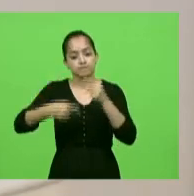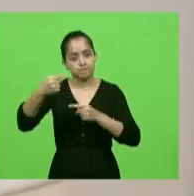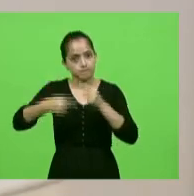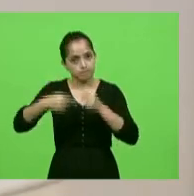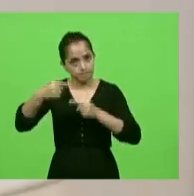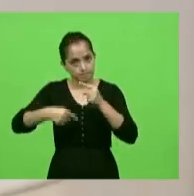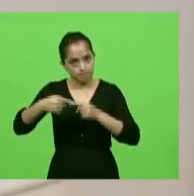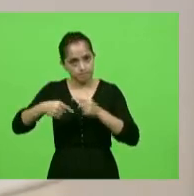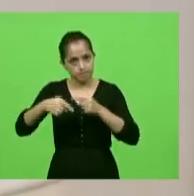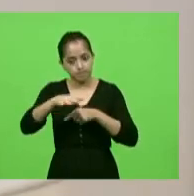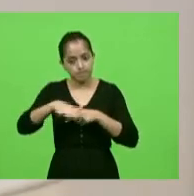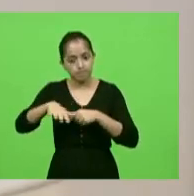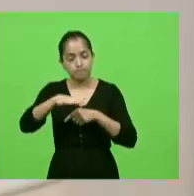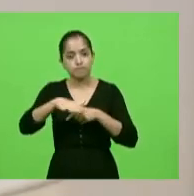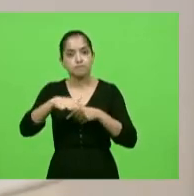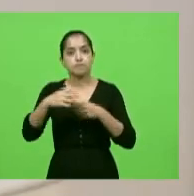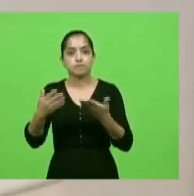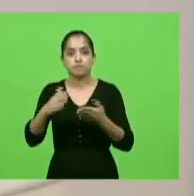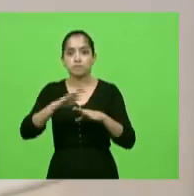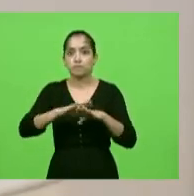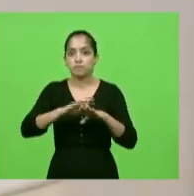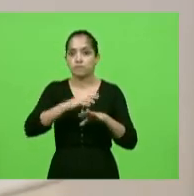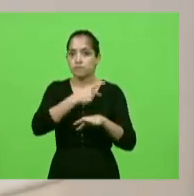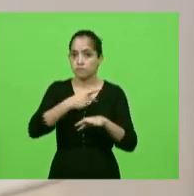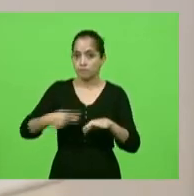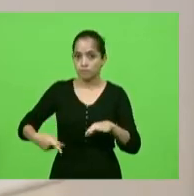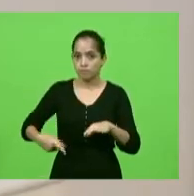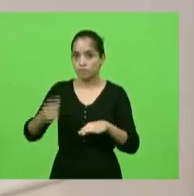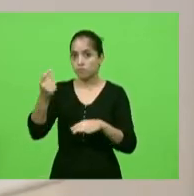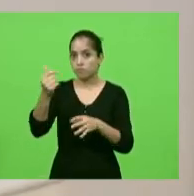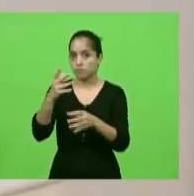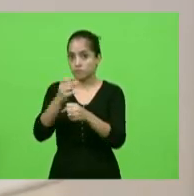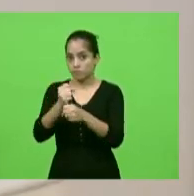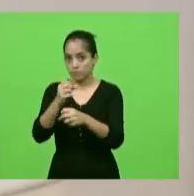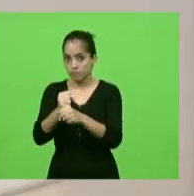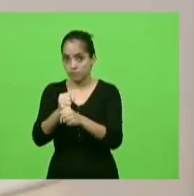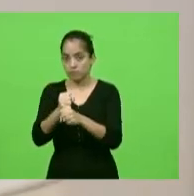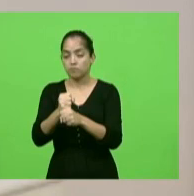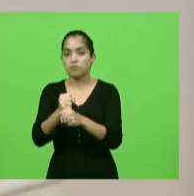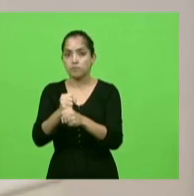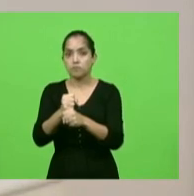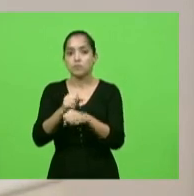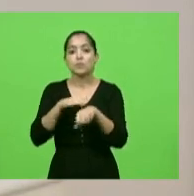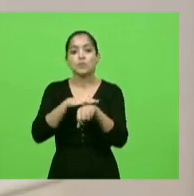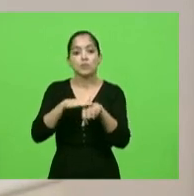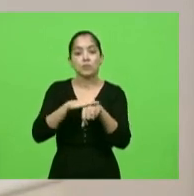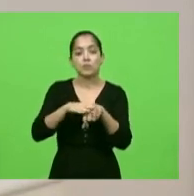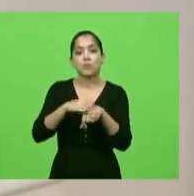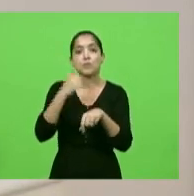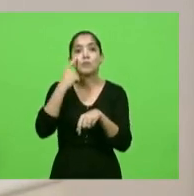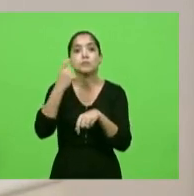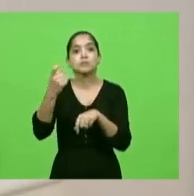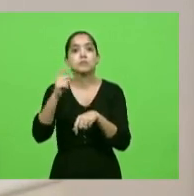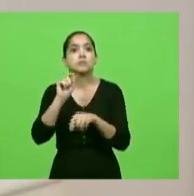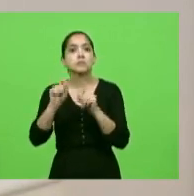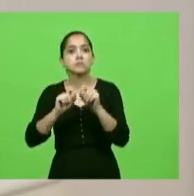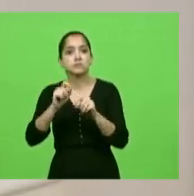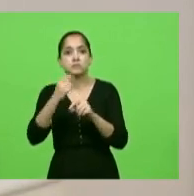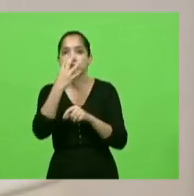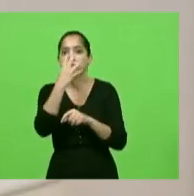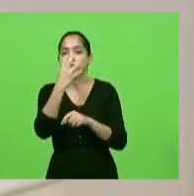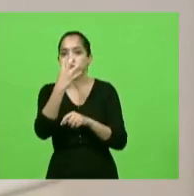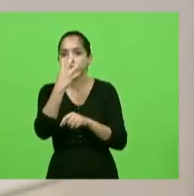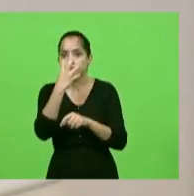amplo, o próprio presidente do Tribunal de Contas acredita que a conversa teria como interesse primordial do governo os respiradores